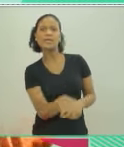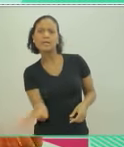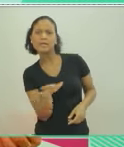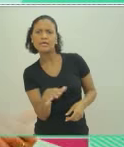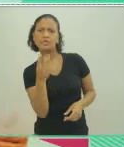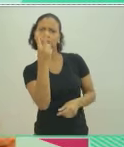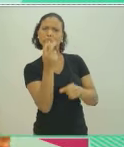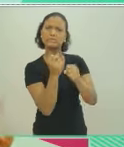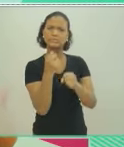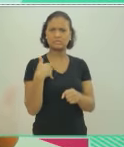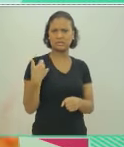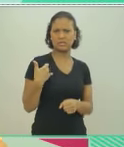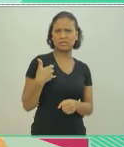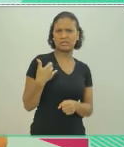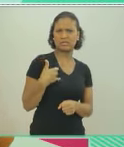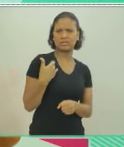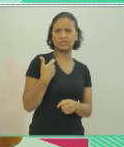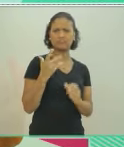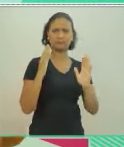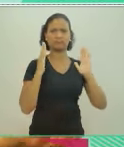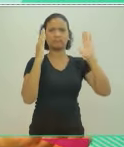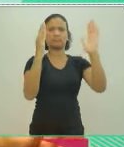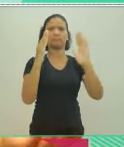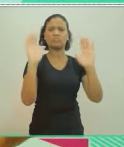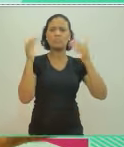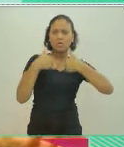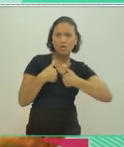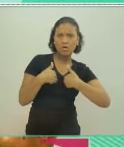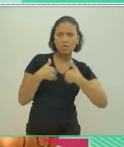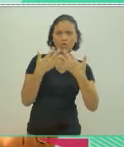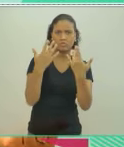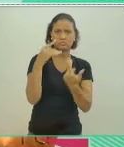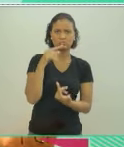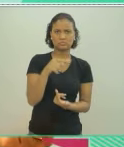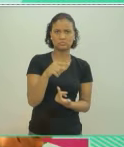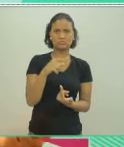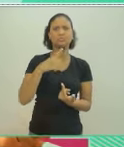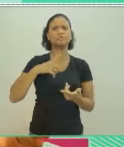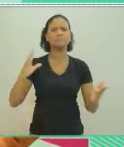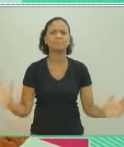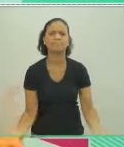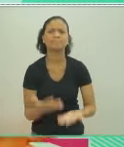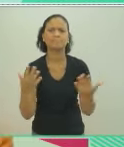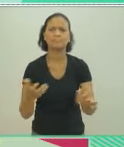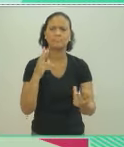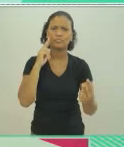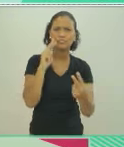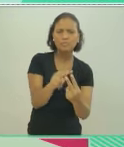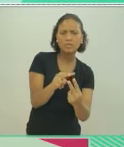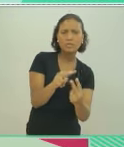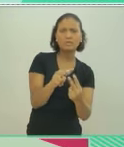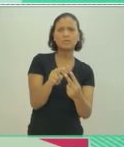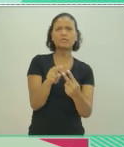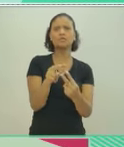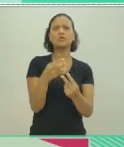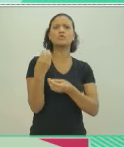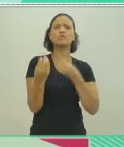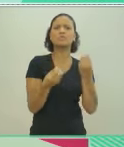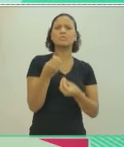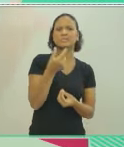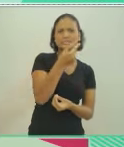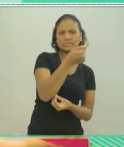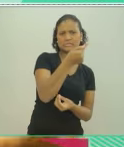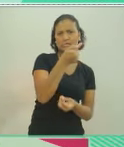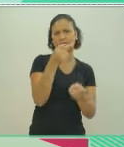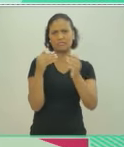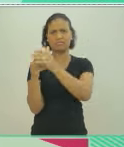de estimulação e se viu que um percentual pequeno, de 7 a 10% dessas crianças, com 4 anos de idade, já não tinham mais os mesmos